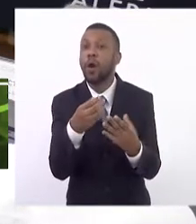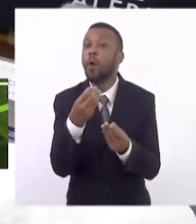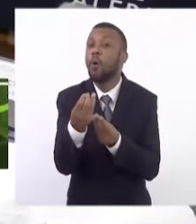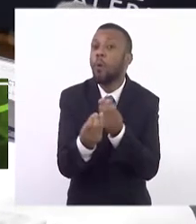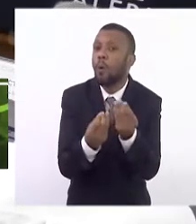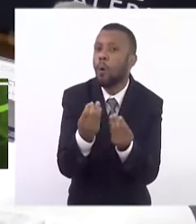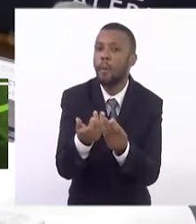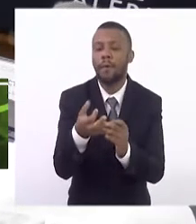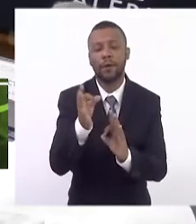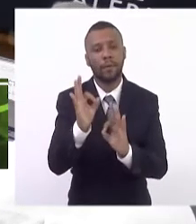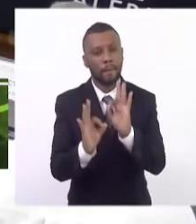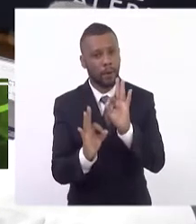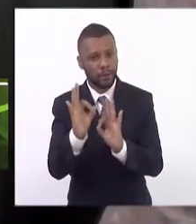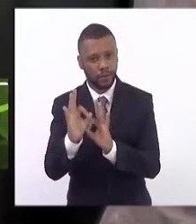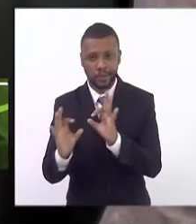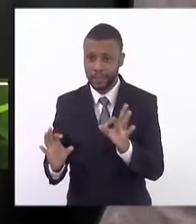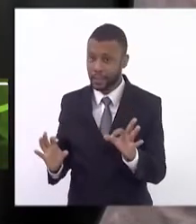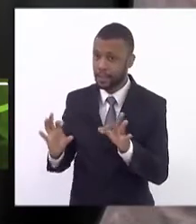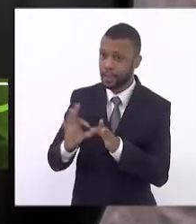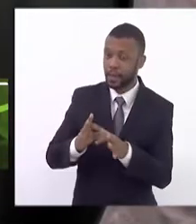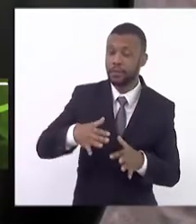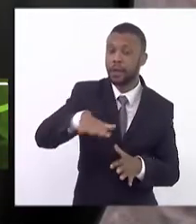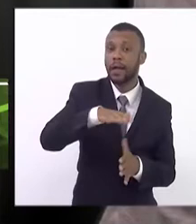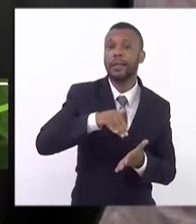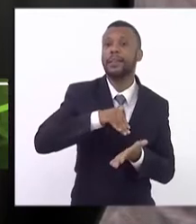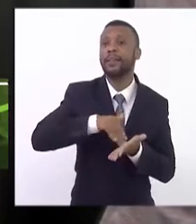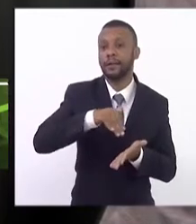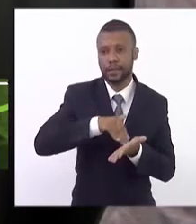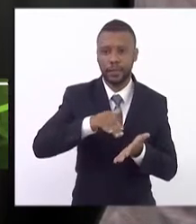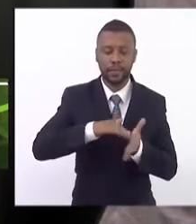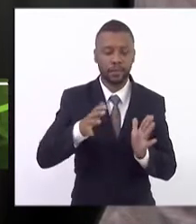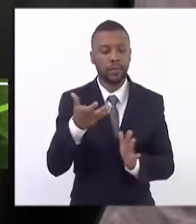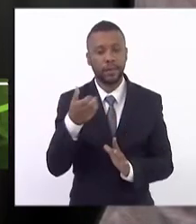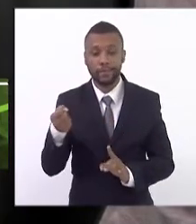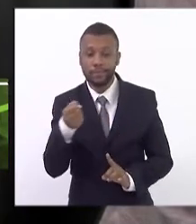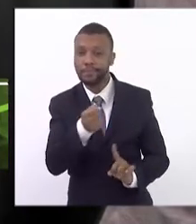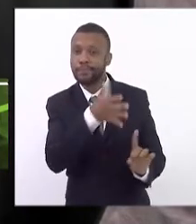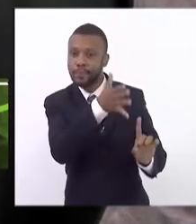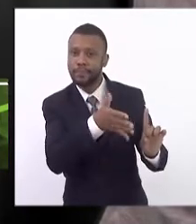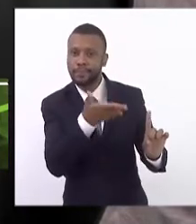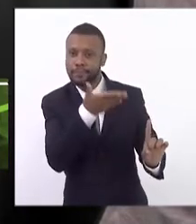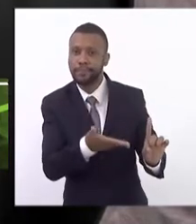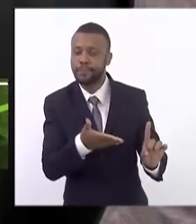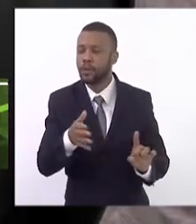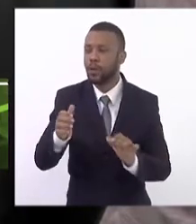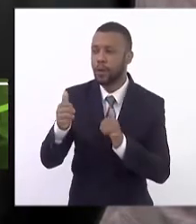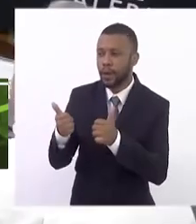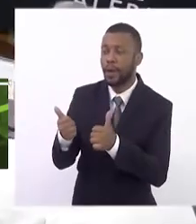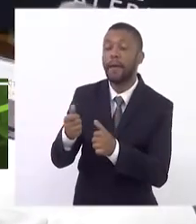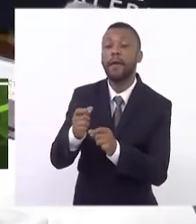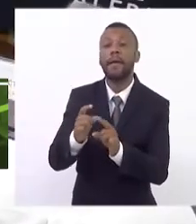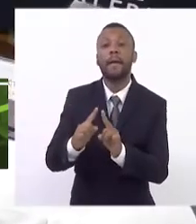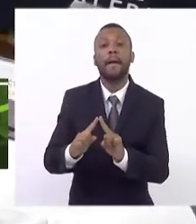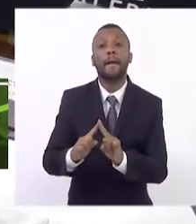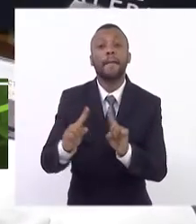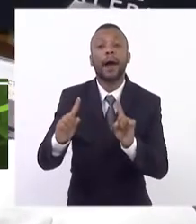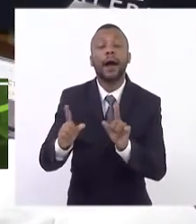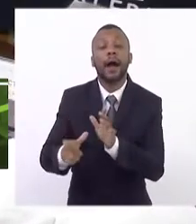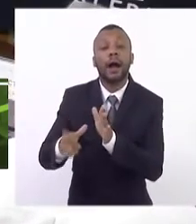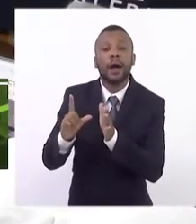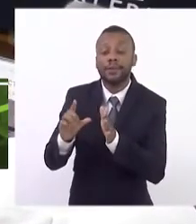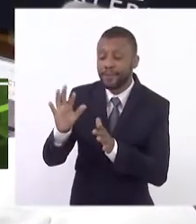projeto que está no âmbito da secretaria. Aí eu gostaria de passar a palavra aqui para o Claudinho. Mas antes, o Felipe. Sim. Felipe,